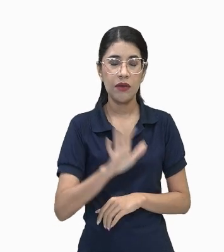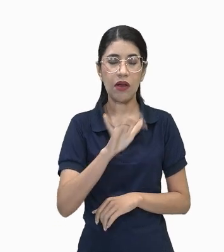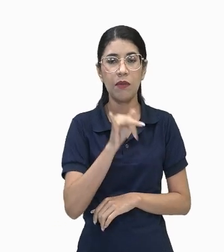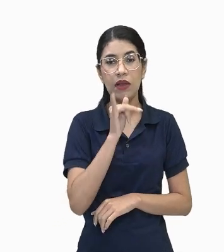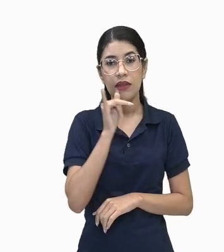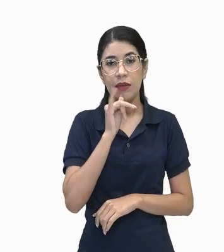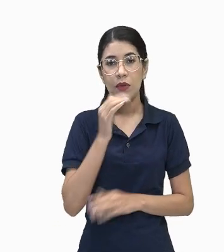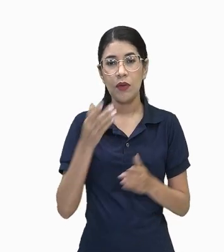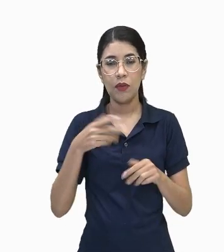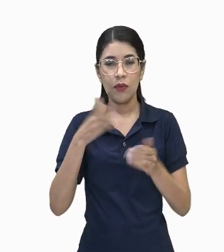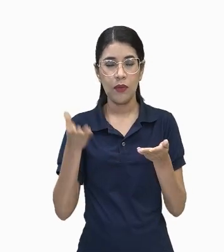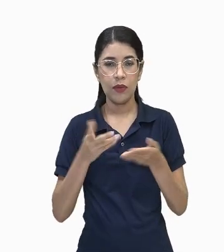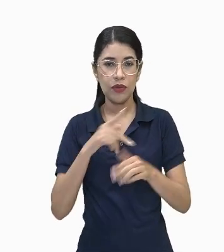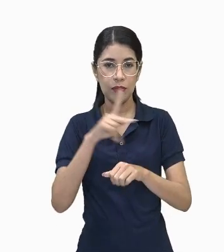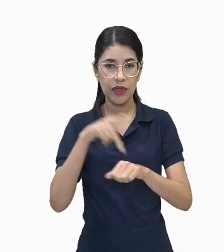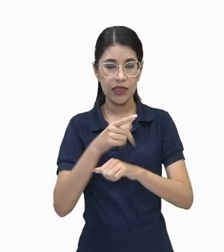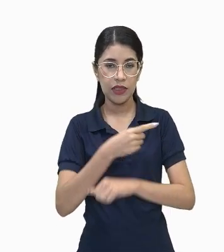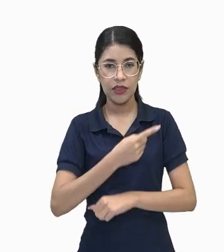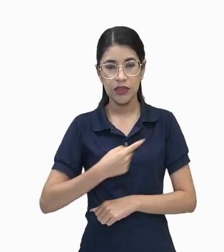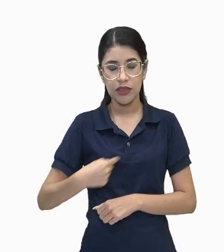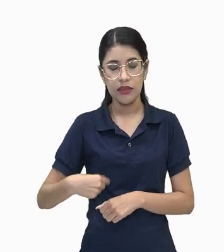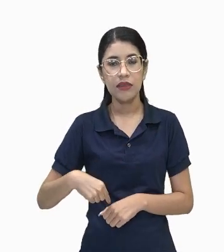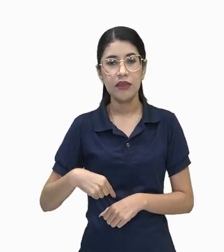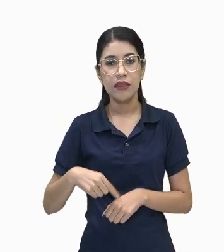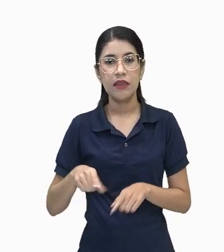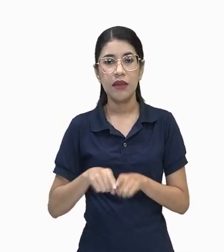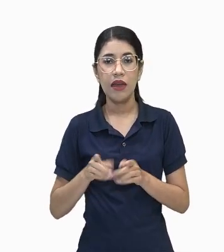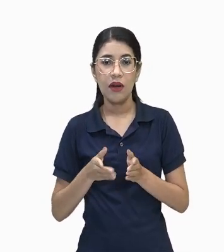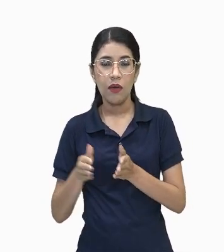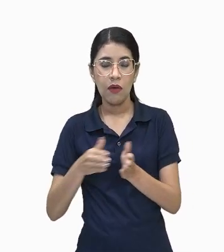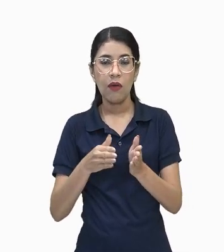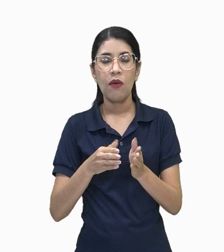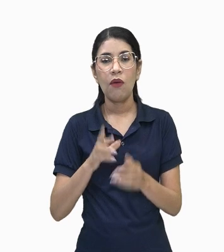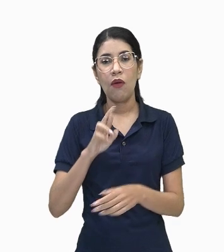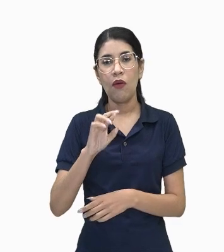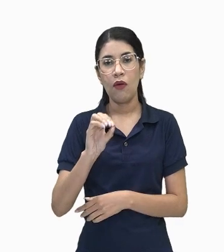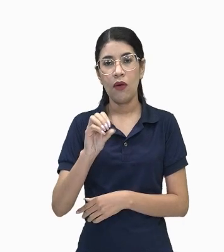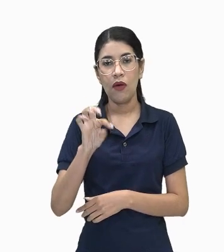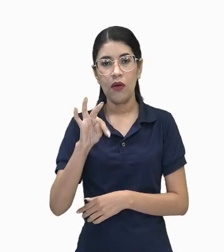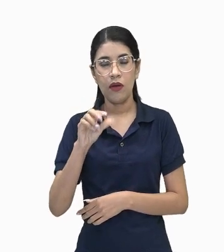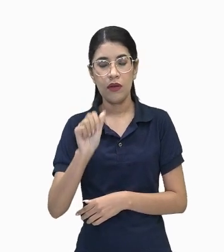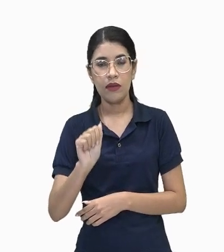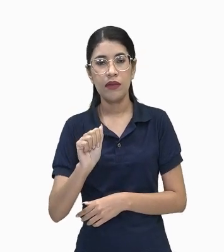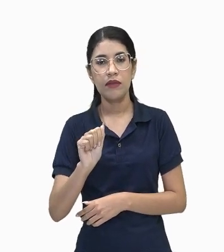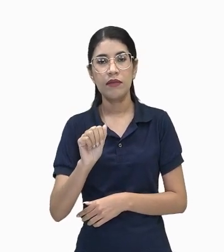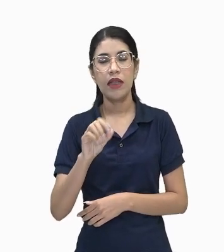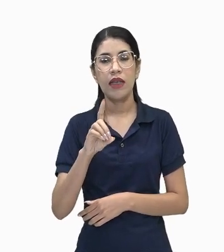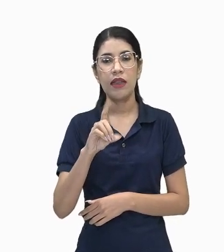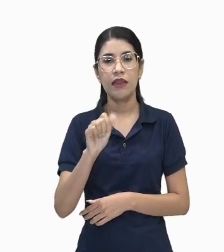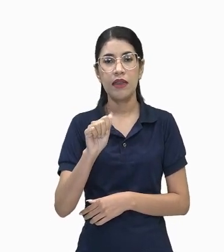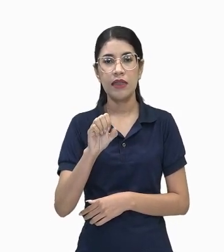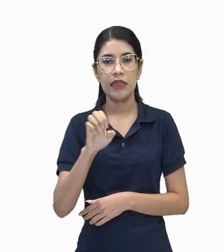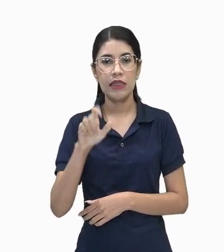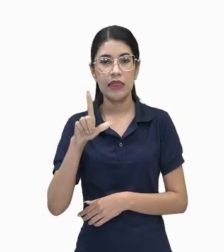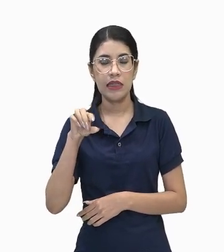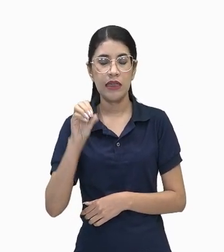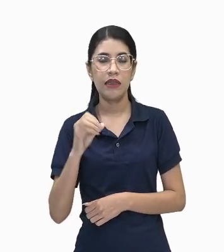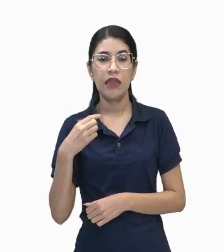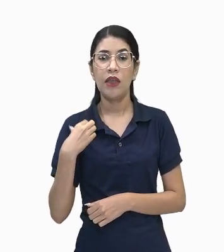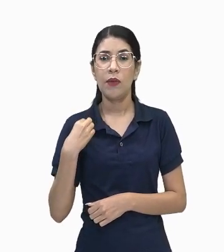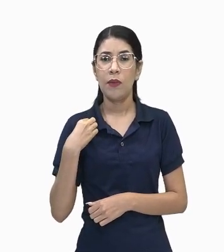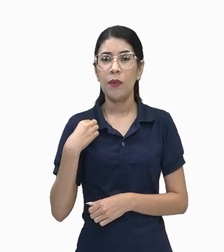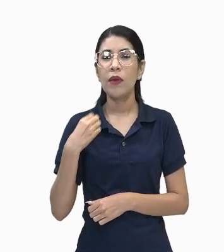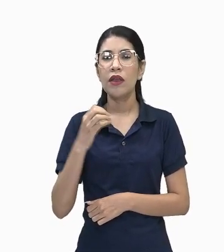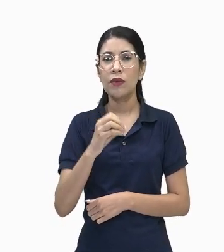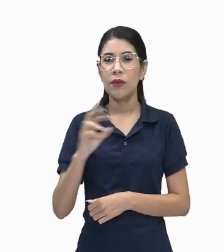de hoje a gente conhece como China, que viria a ser a chamada Rota da Seda, que trazia esse tecido lá